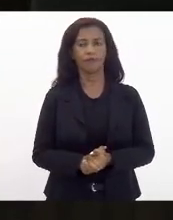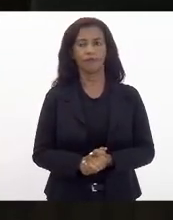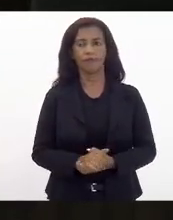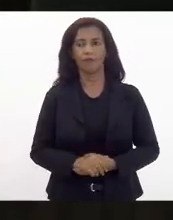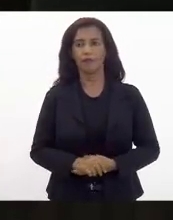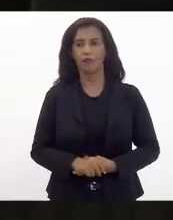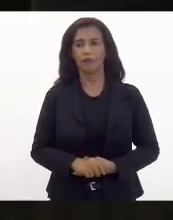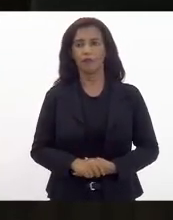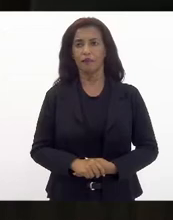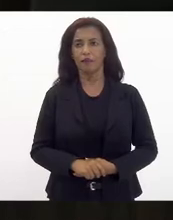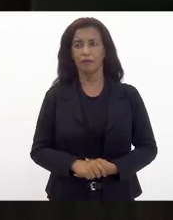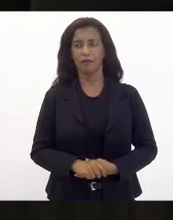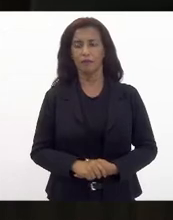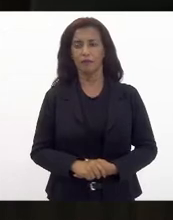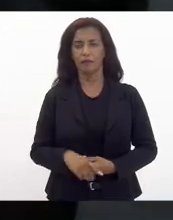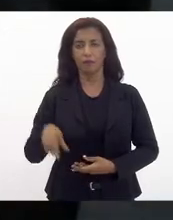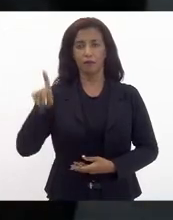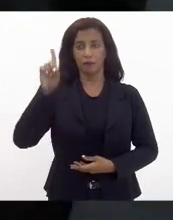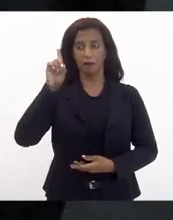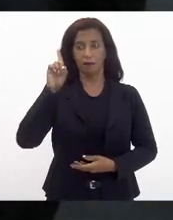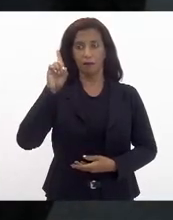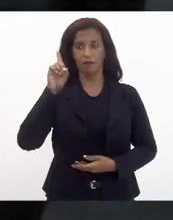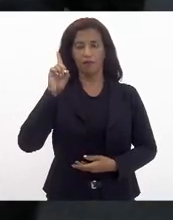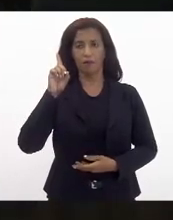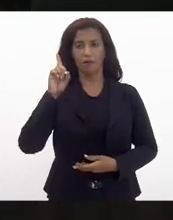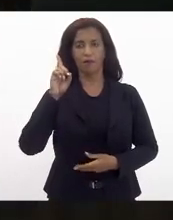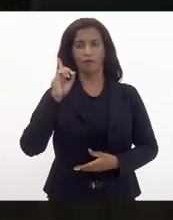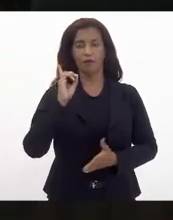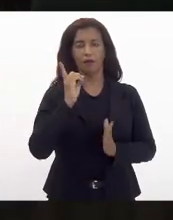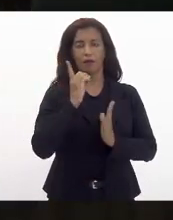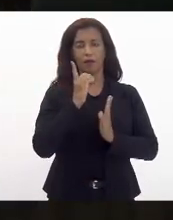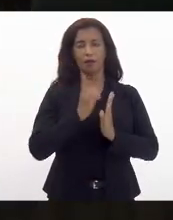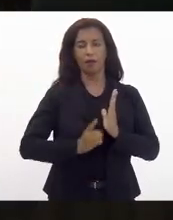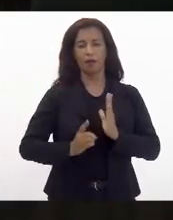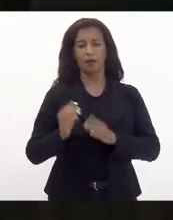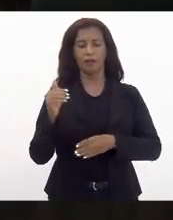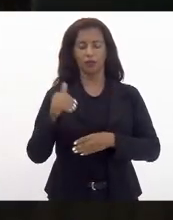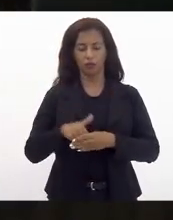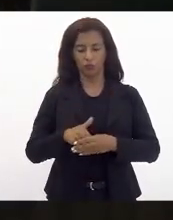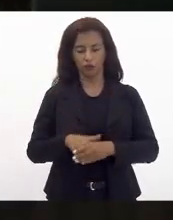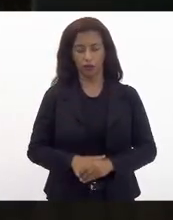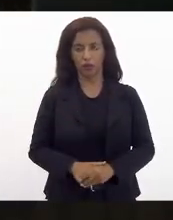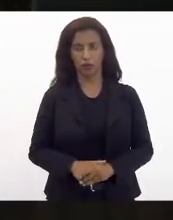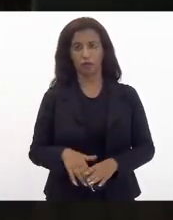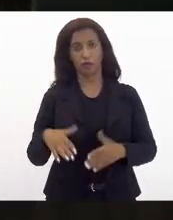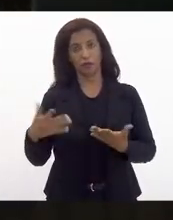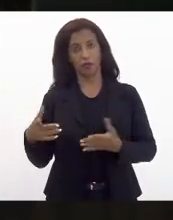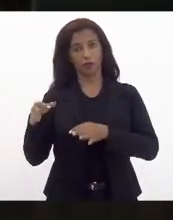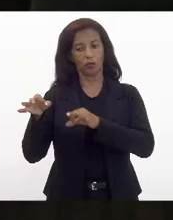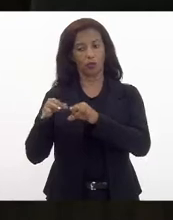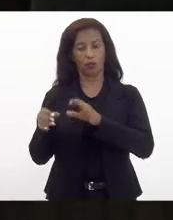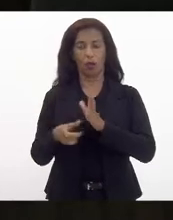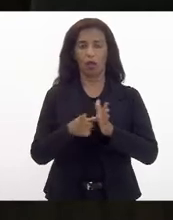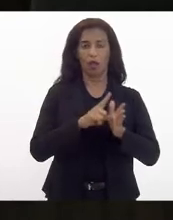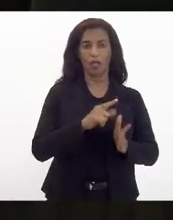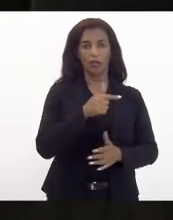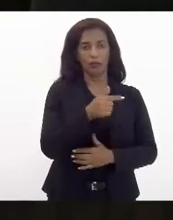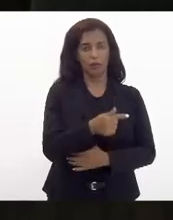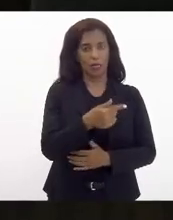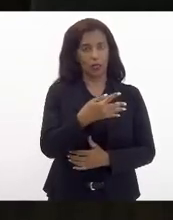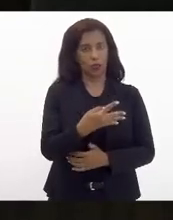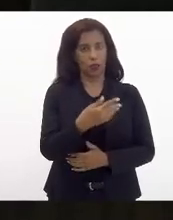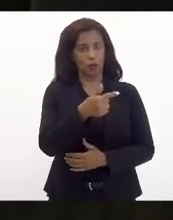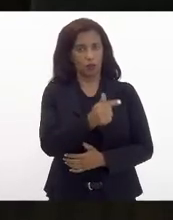à promulgação da declaração de voto senhora possa declaração de voto tanto projeto anterior